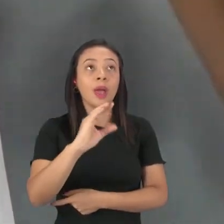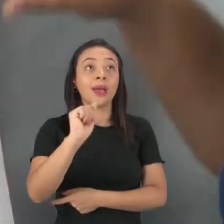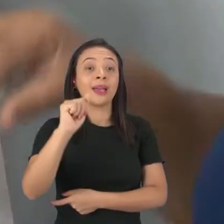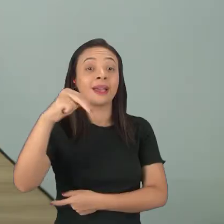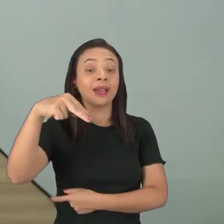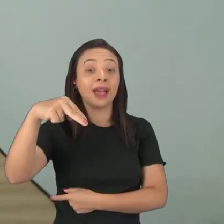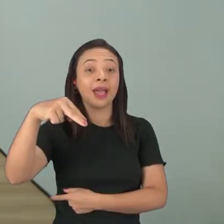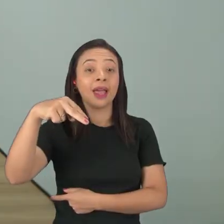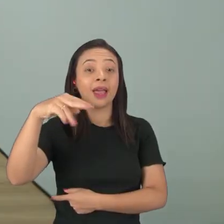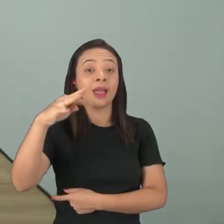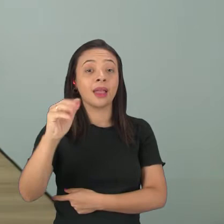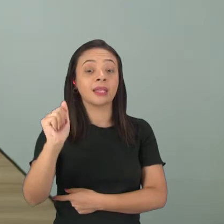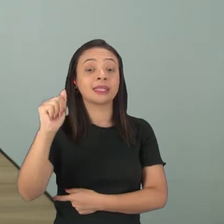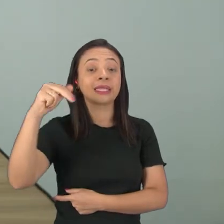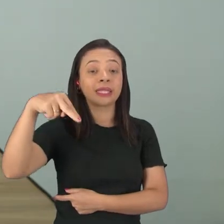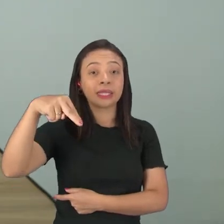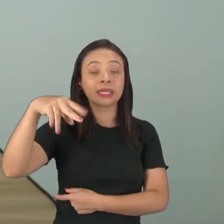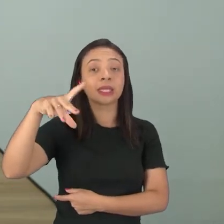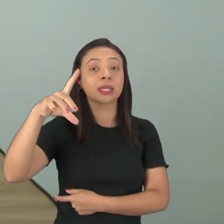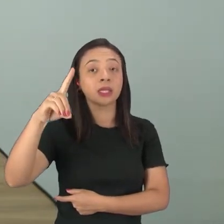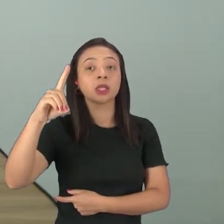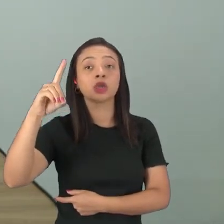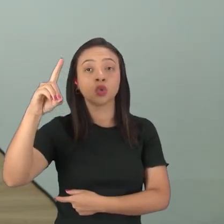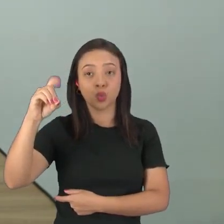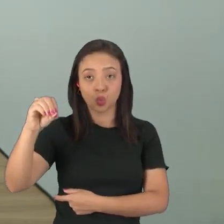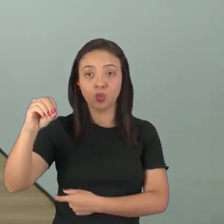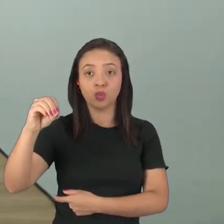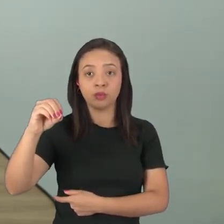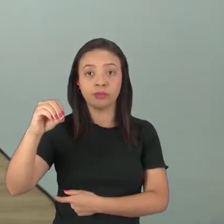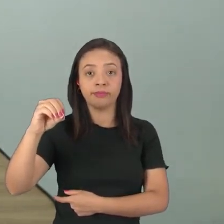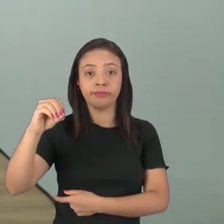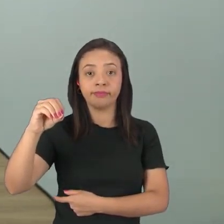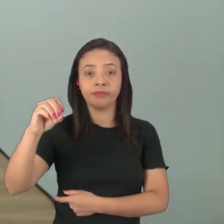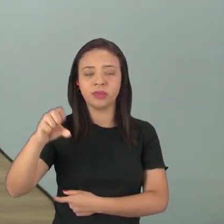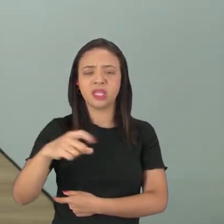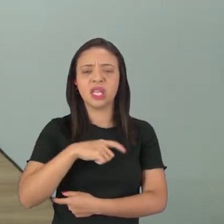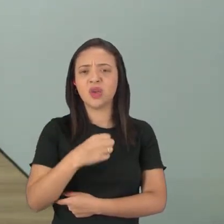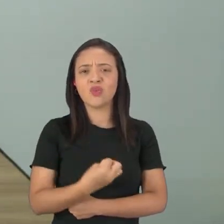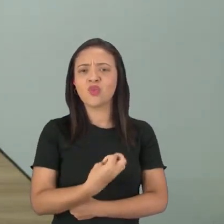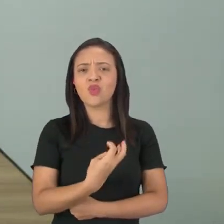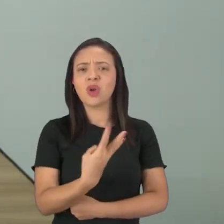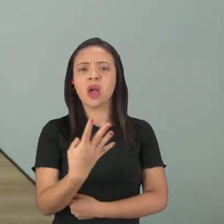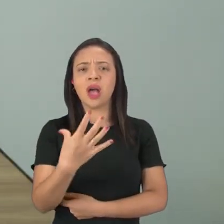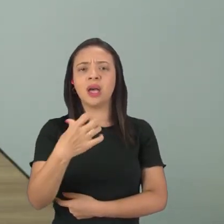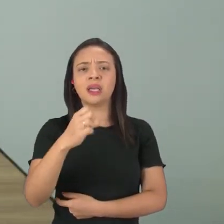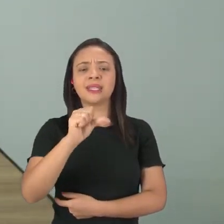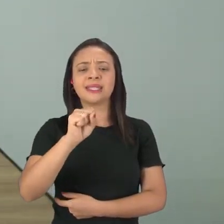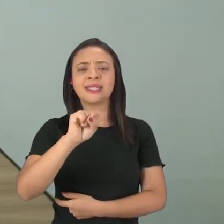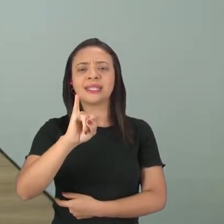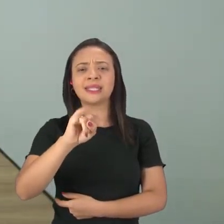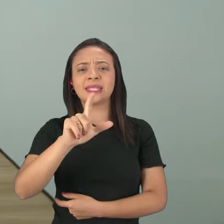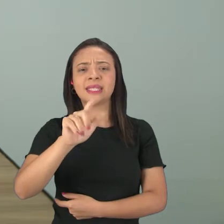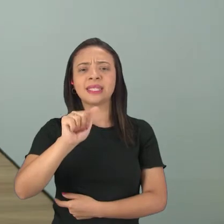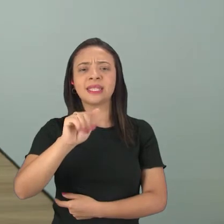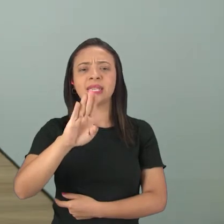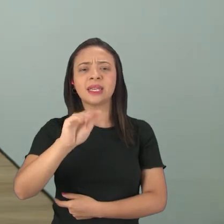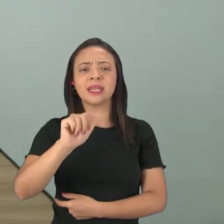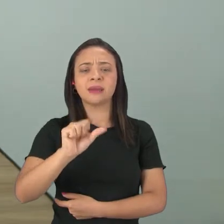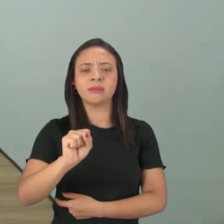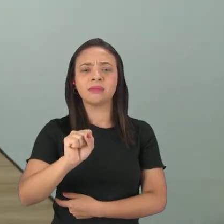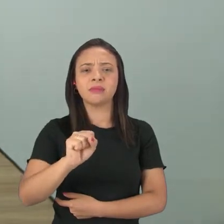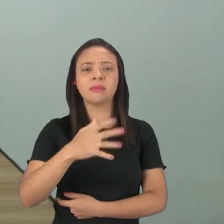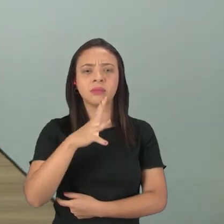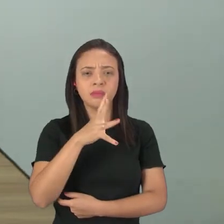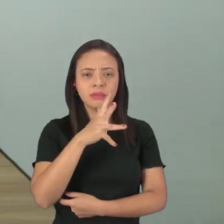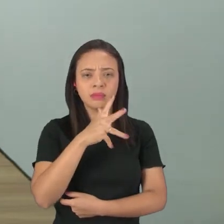cantando Então essa palavrinha cantando ela tem quantas sílabas gente você sabe vamos falar